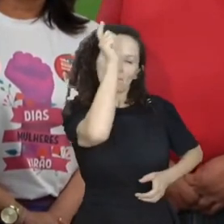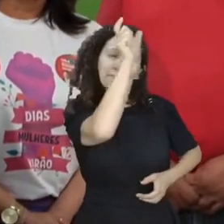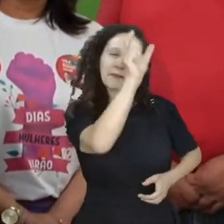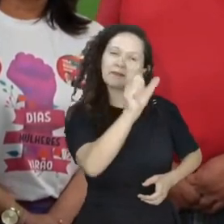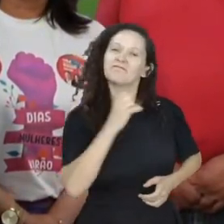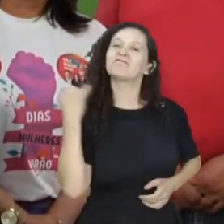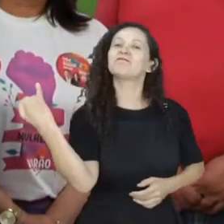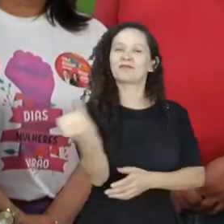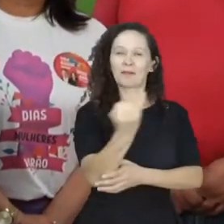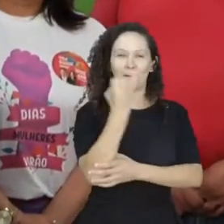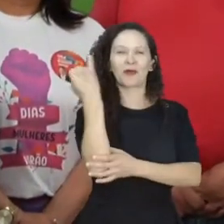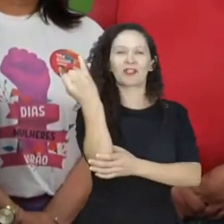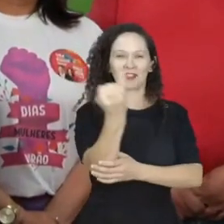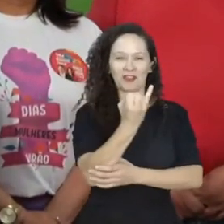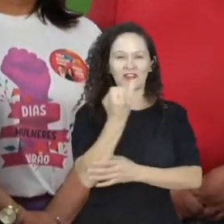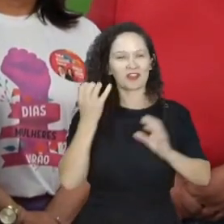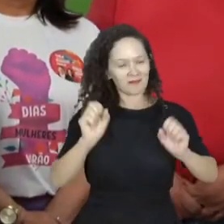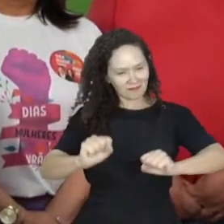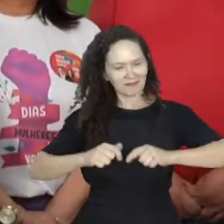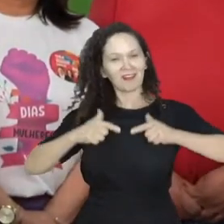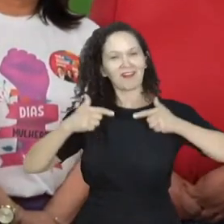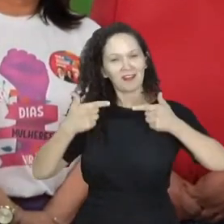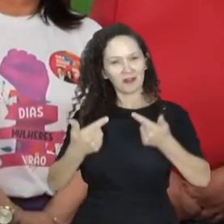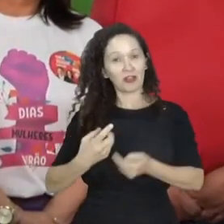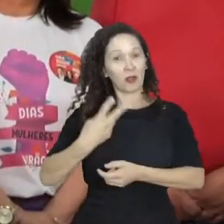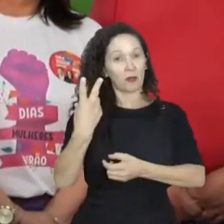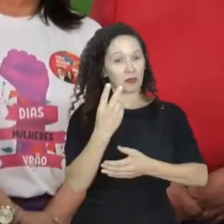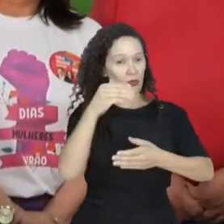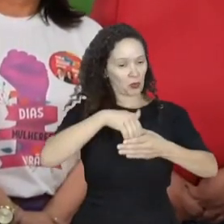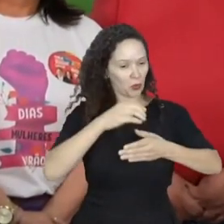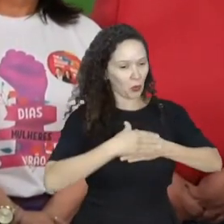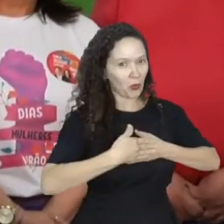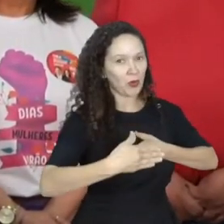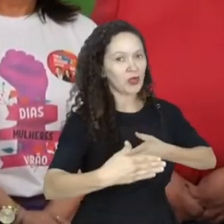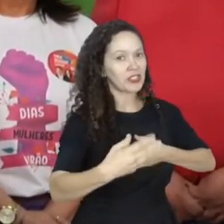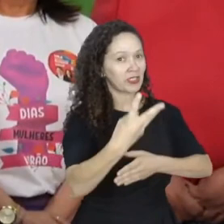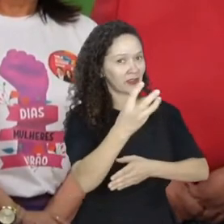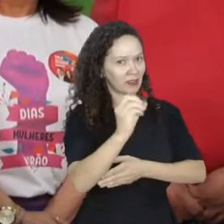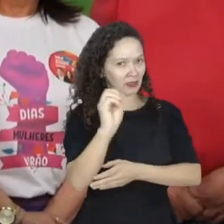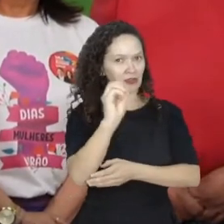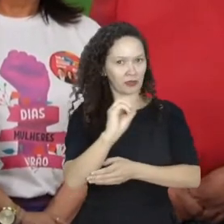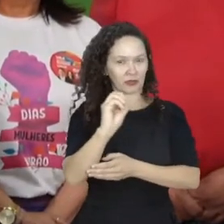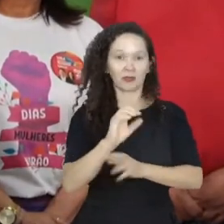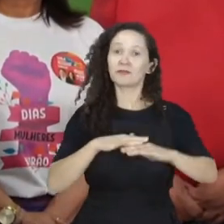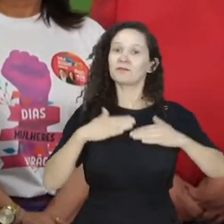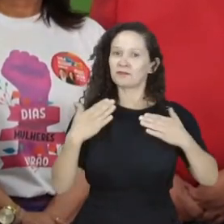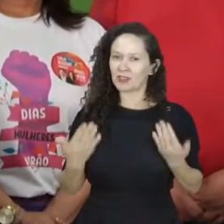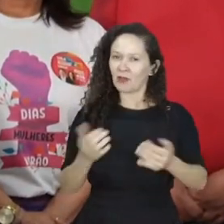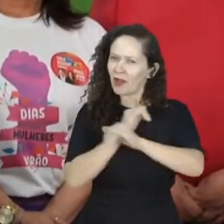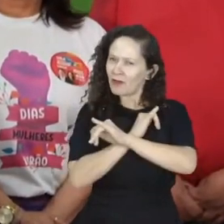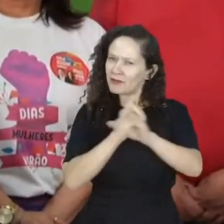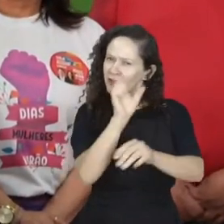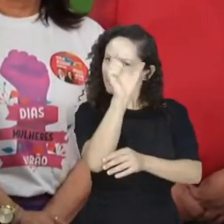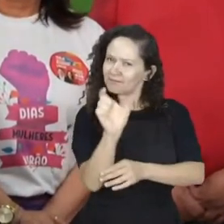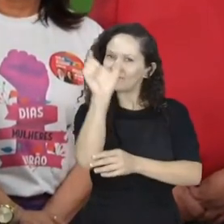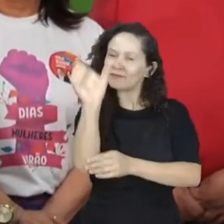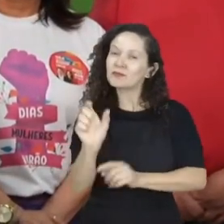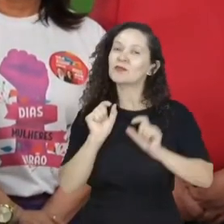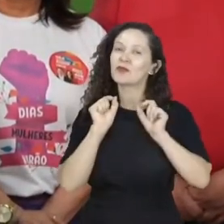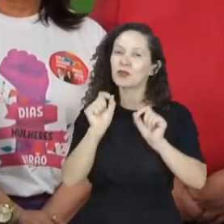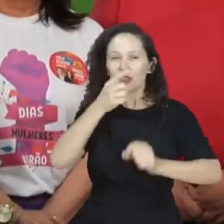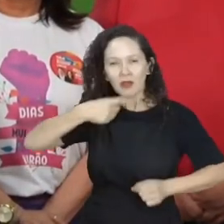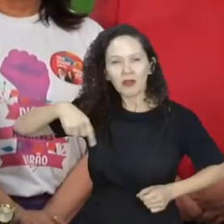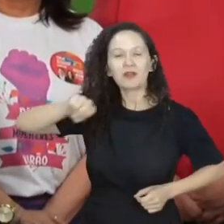muito importante na cidade de Campinas, no futuro político de Campinas. Bom, dizer para vocês que